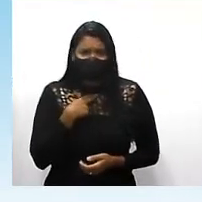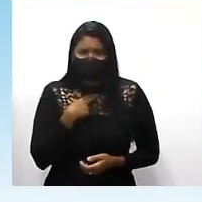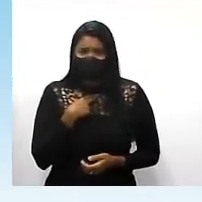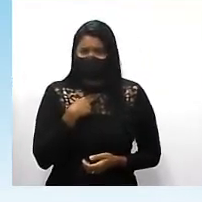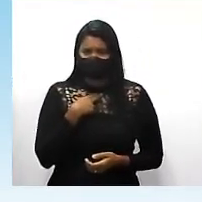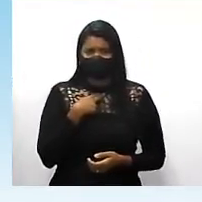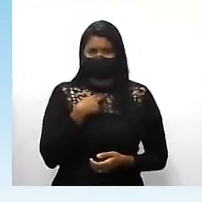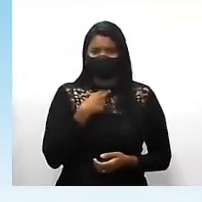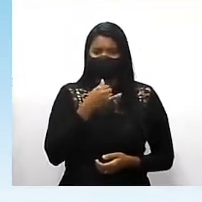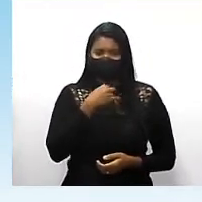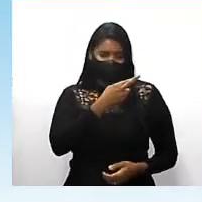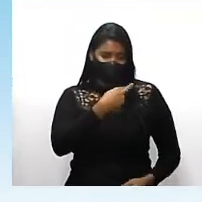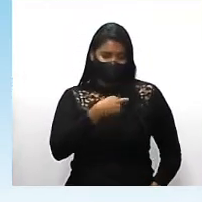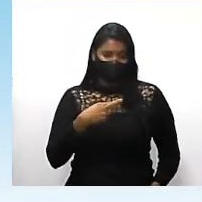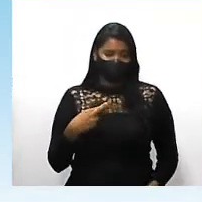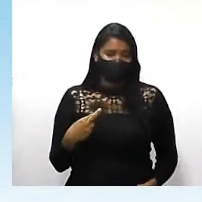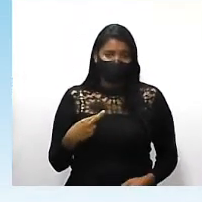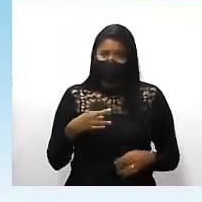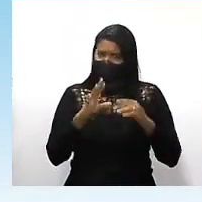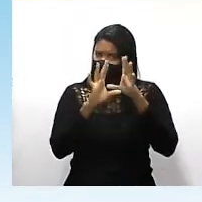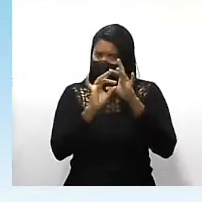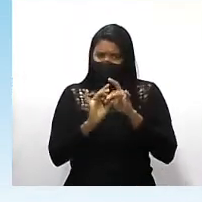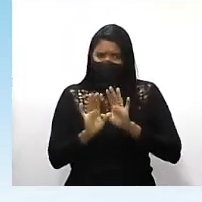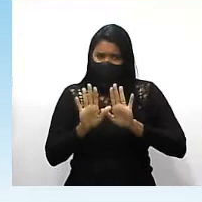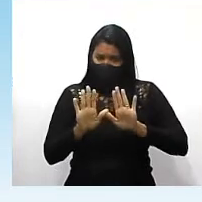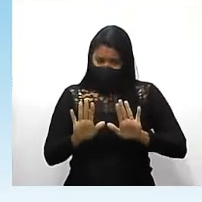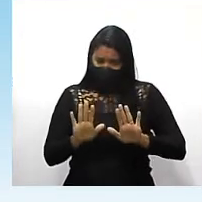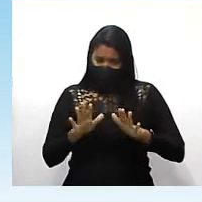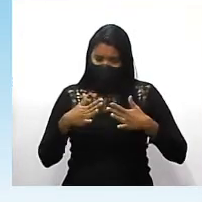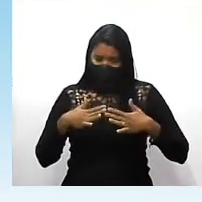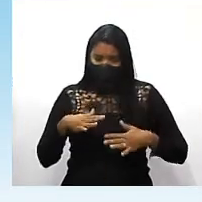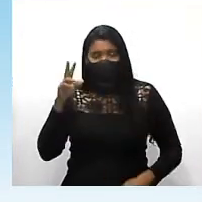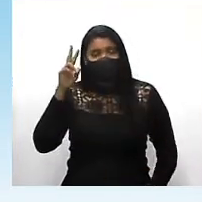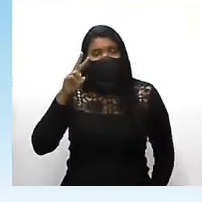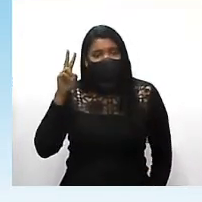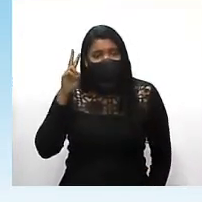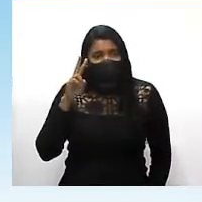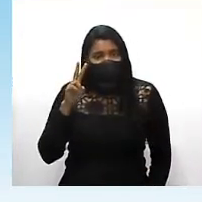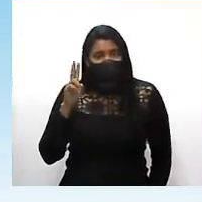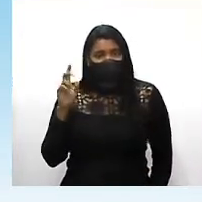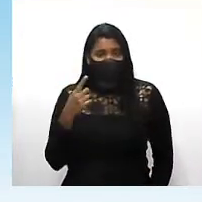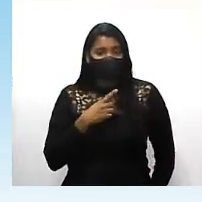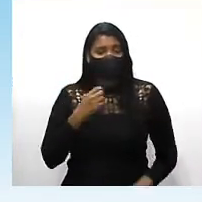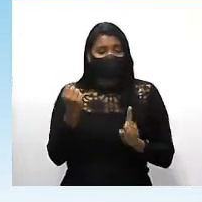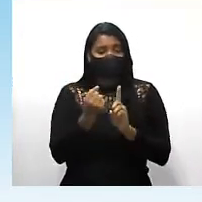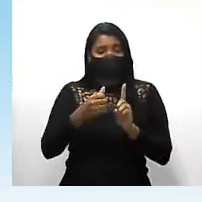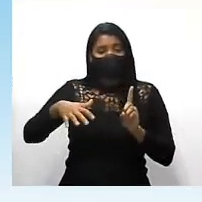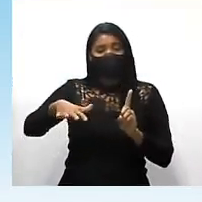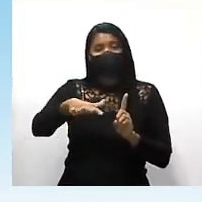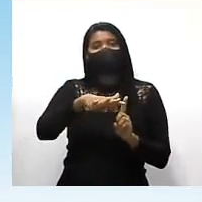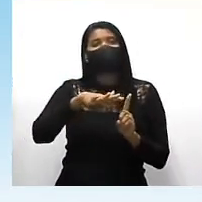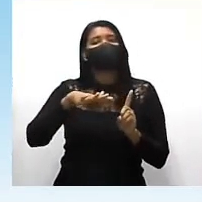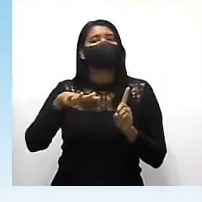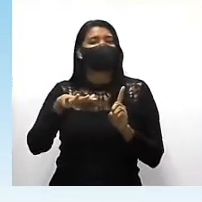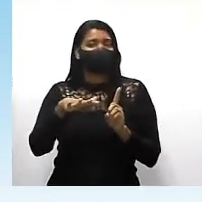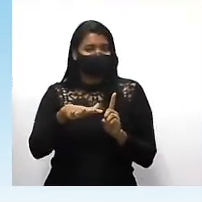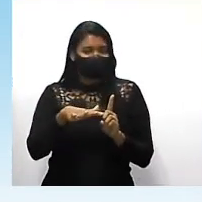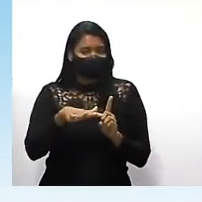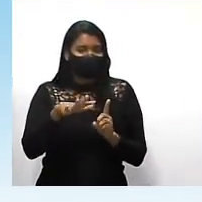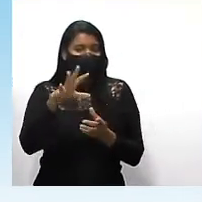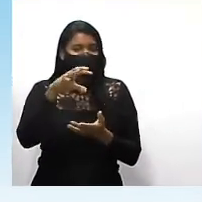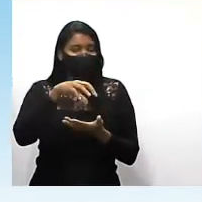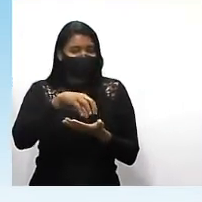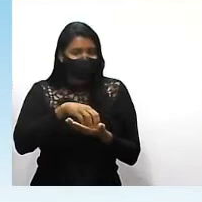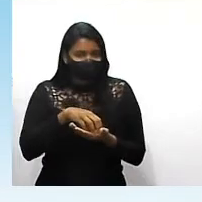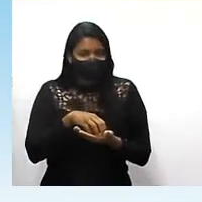colocar a religião dentro desse contexto. Calma, lembrem-se que a nossa sociedade ela está